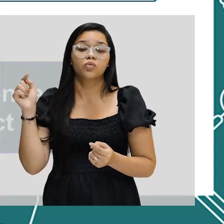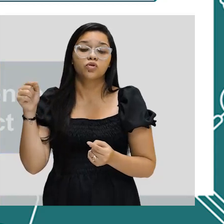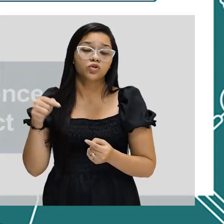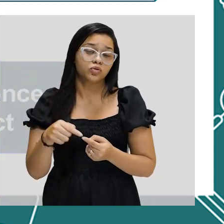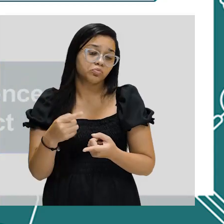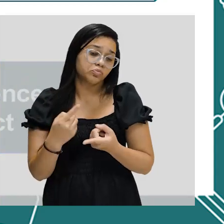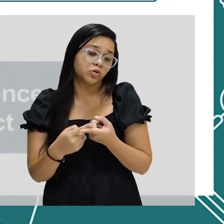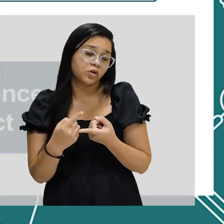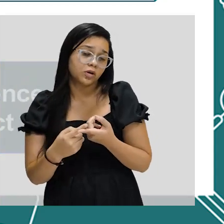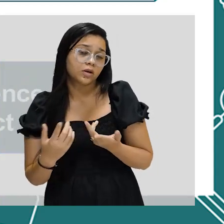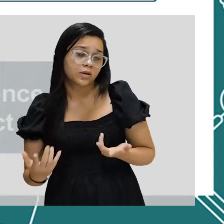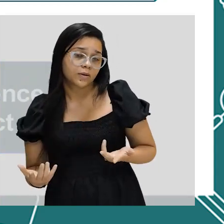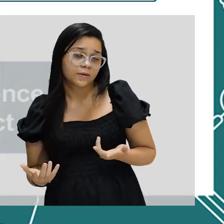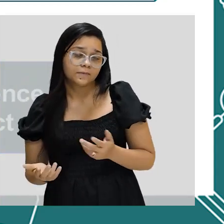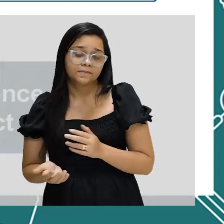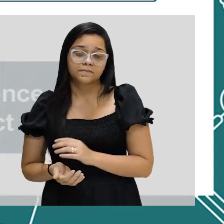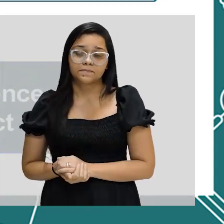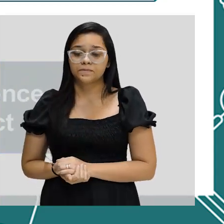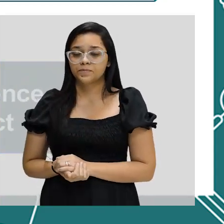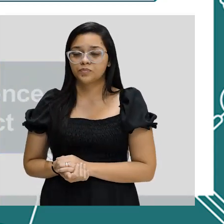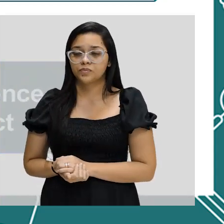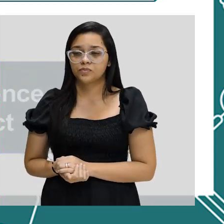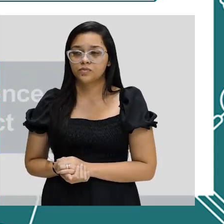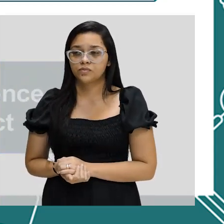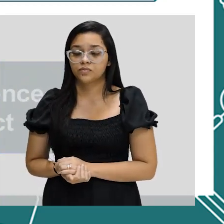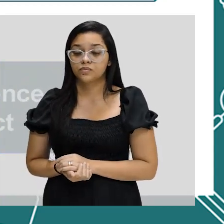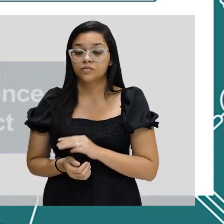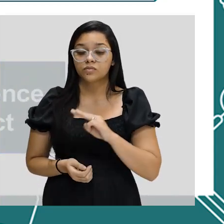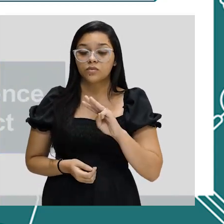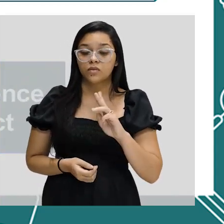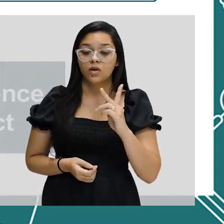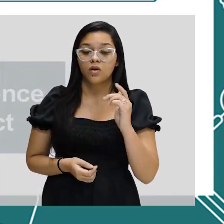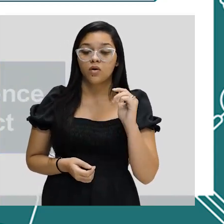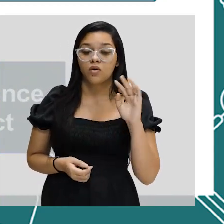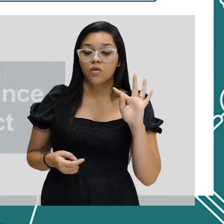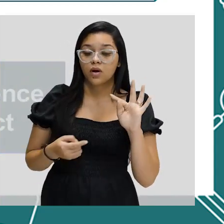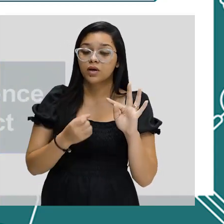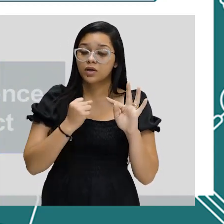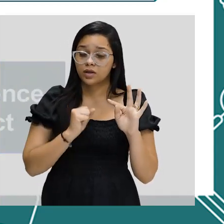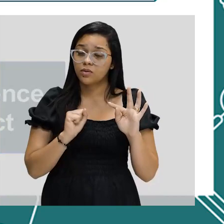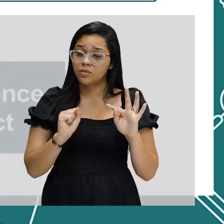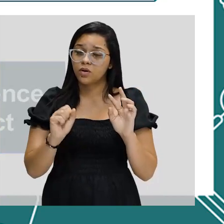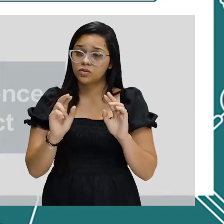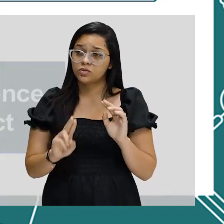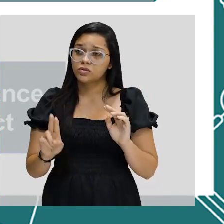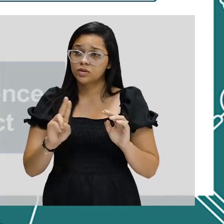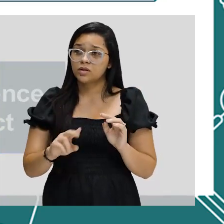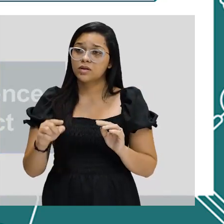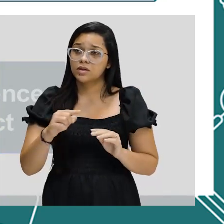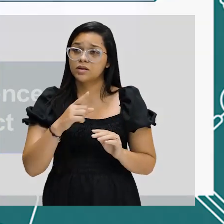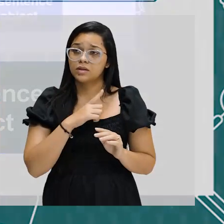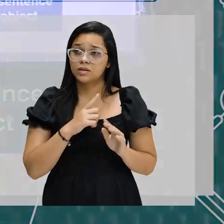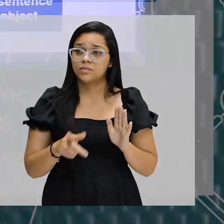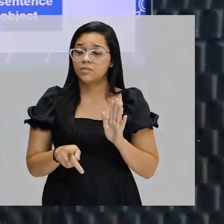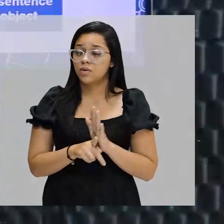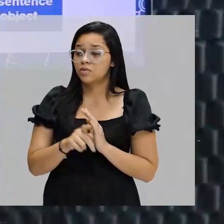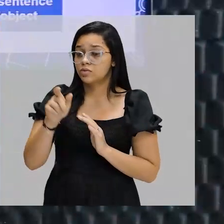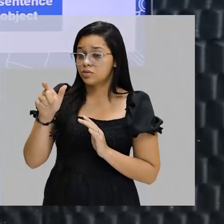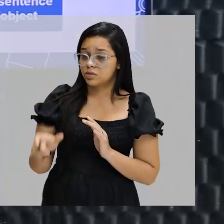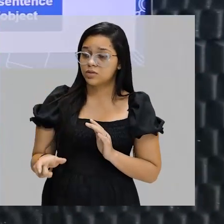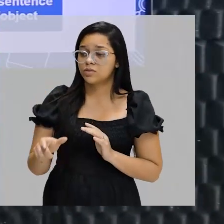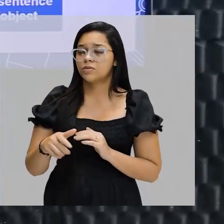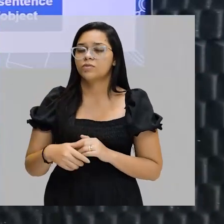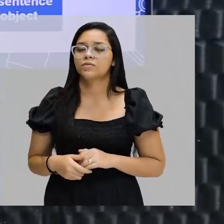para alguma coisa, a justificativa. Enquanto que o what é um pronome que eu posso utilizar quando ele faz a função de sujeito